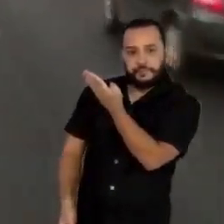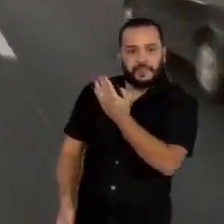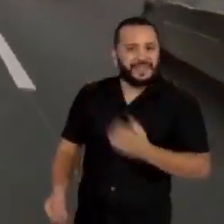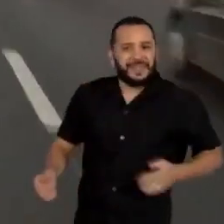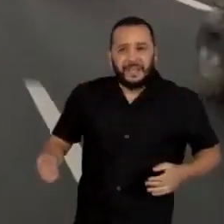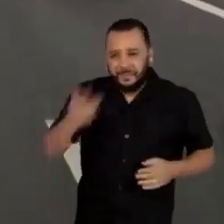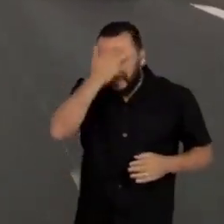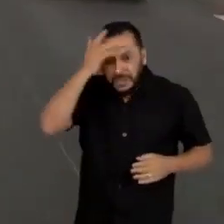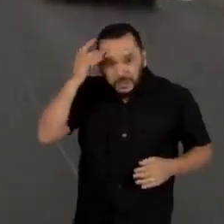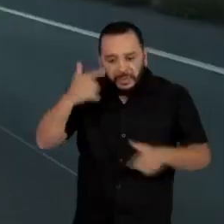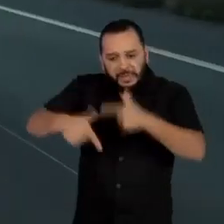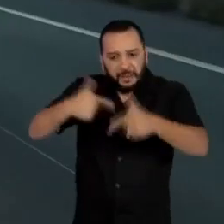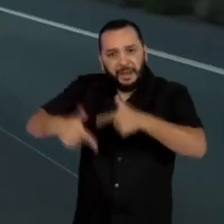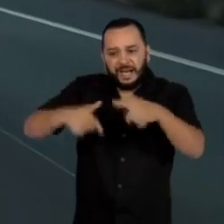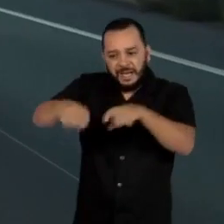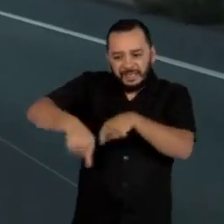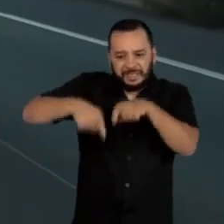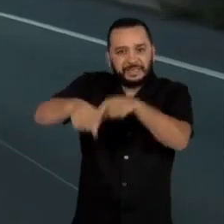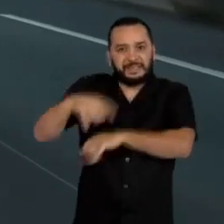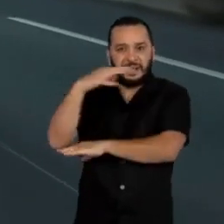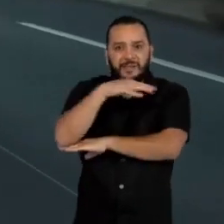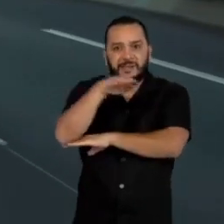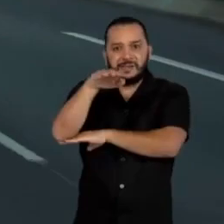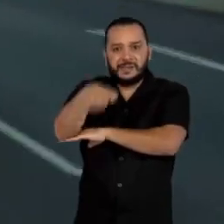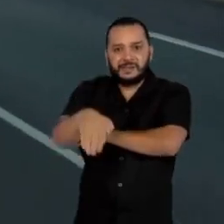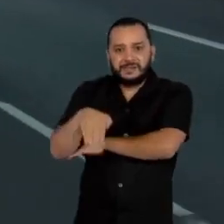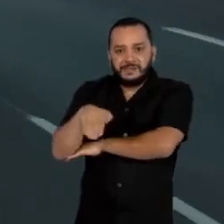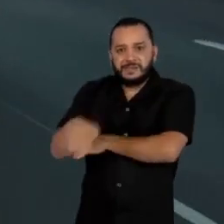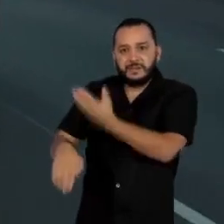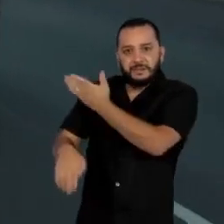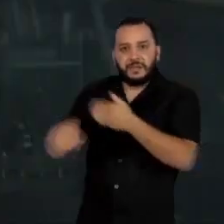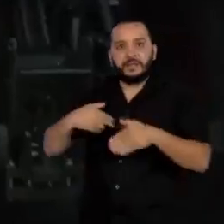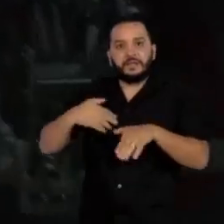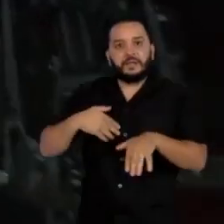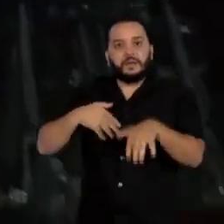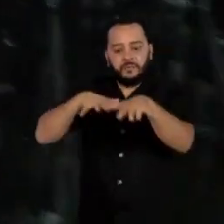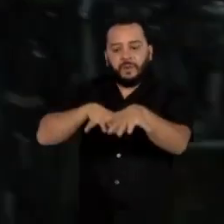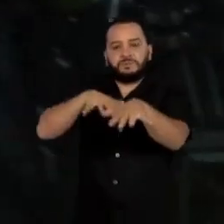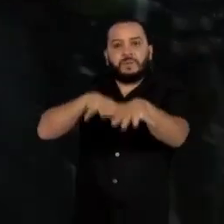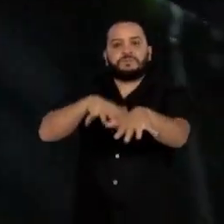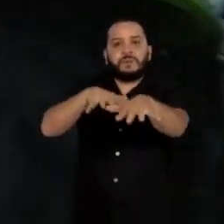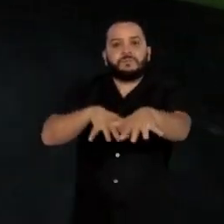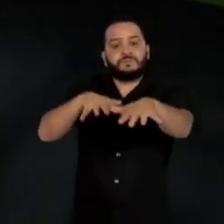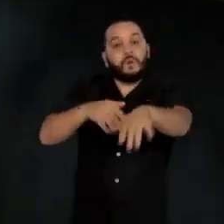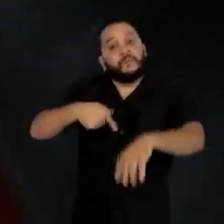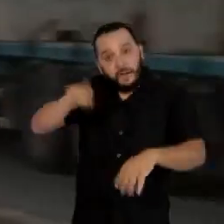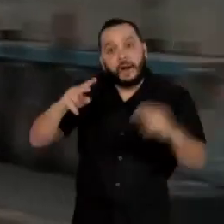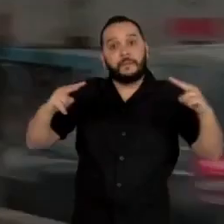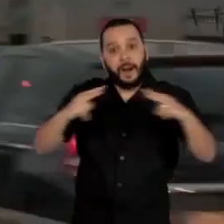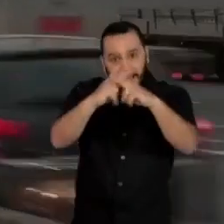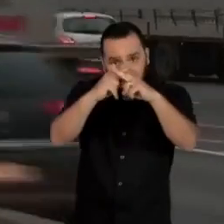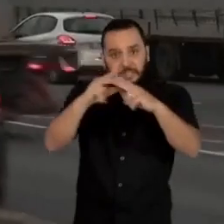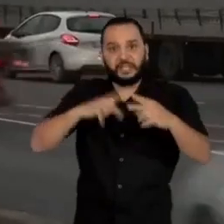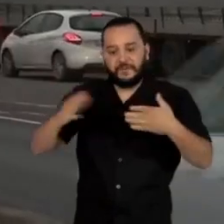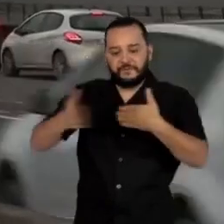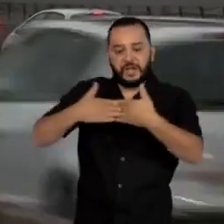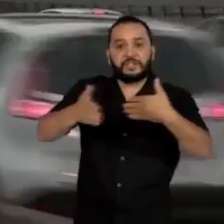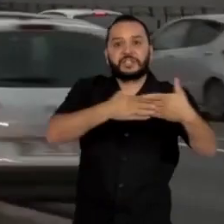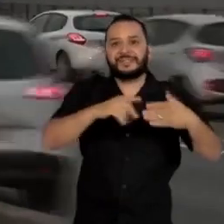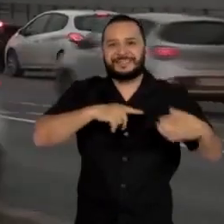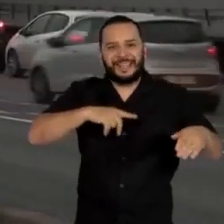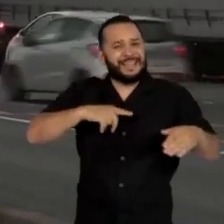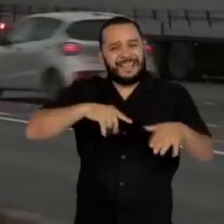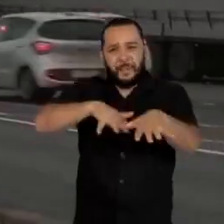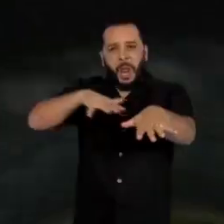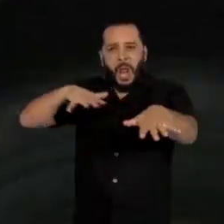Milhares de agricultores dirigindo tratores estão a caminho de Paris, bloqueando autoestradas e provocando o caos